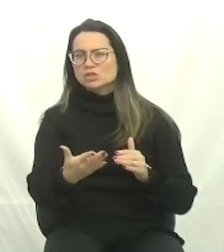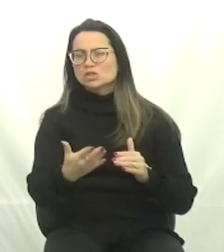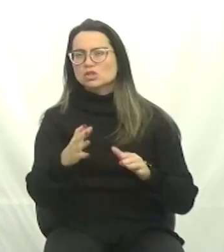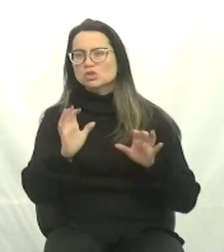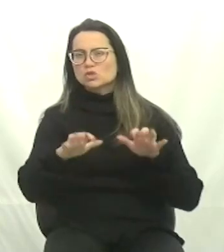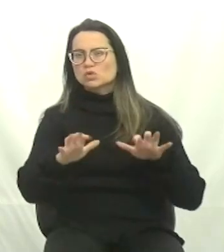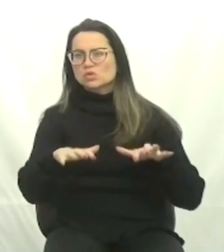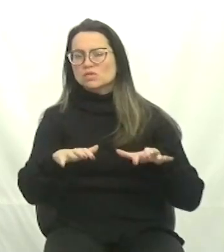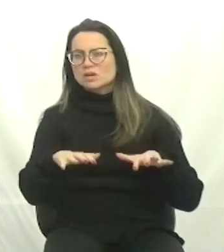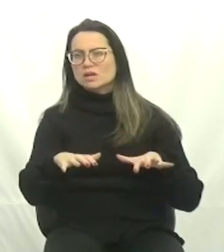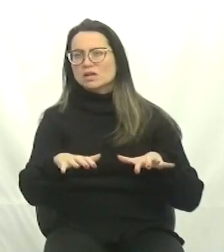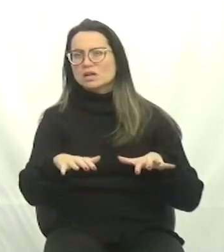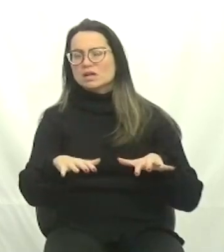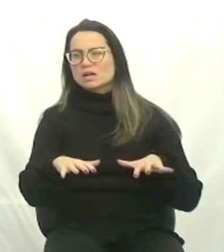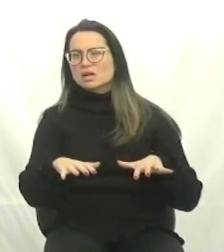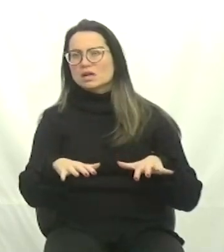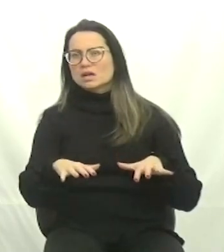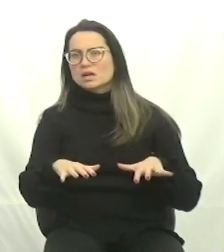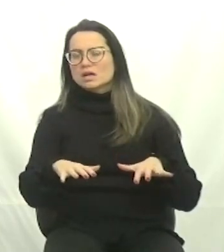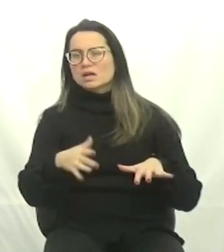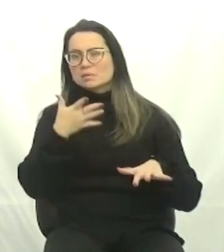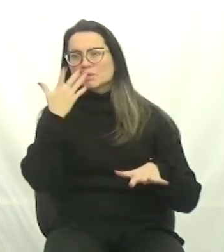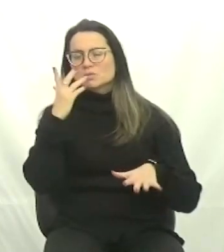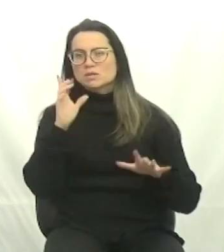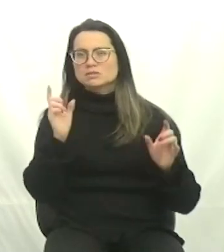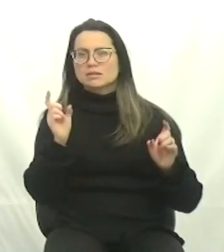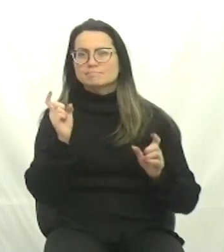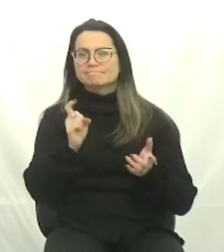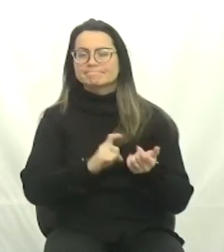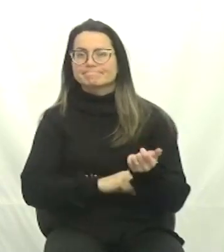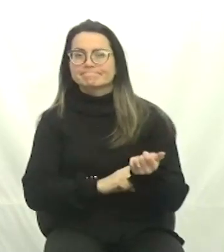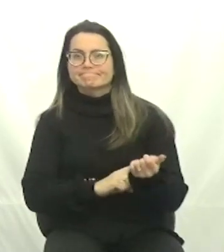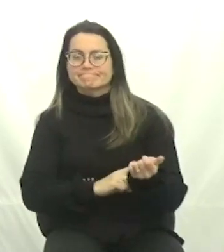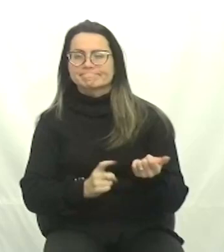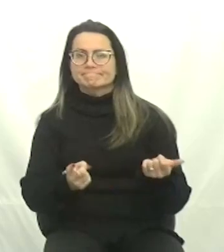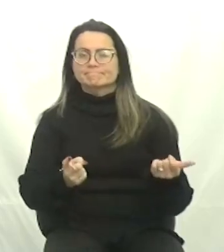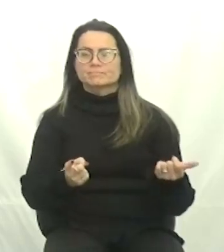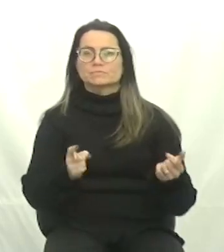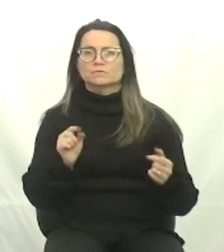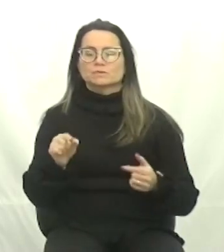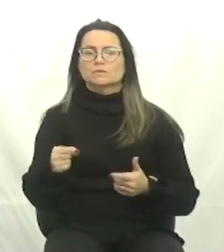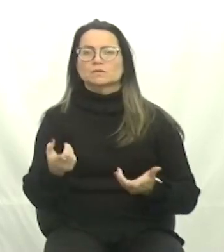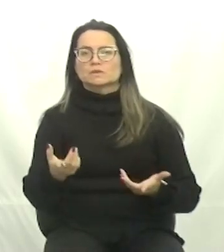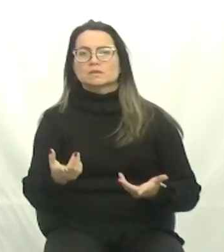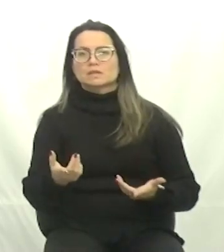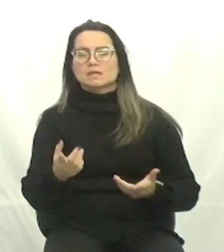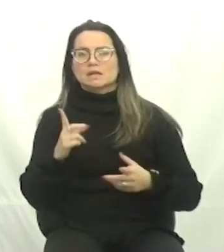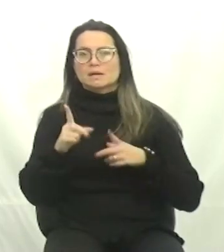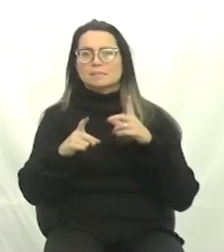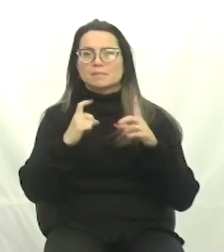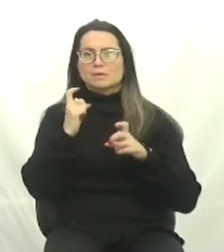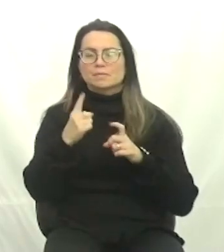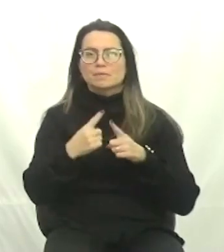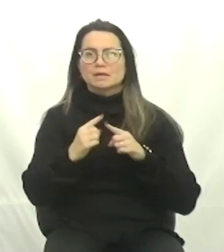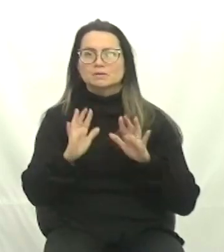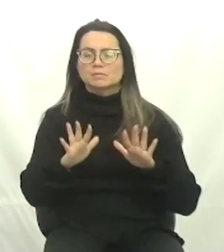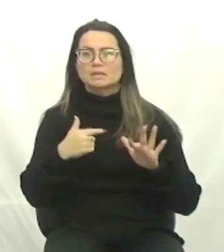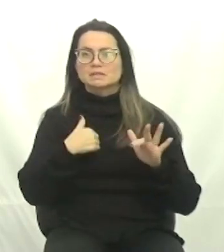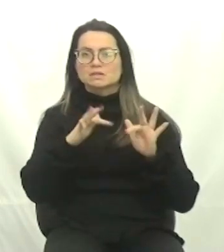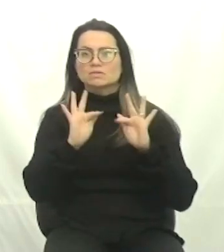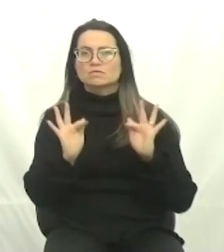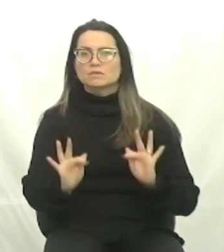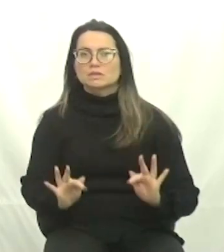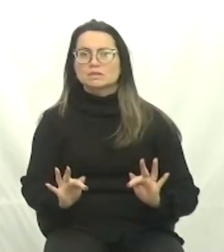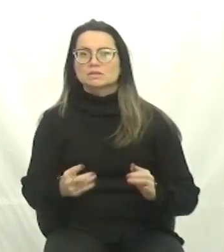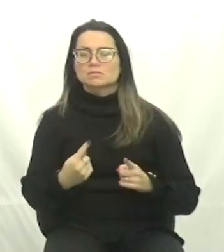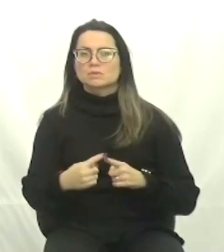só. Eles estão tudo apavorados lá. Os cabelos estão de pé. Apavorados, preocupados. Mas eu estou feliz.